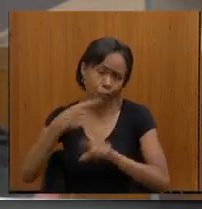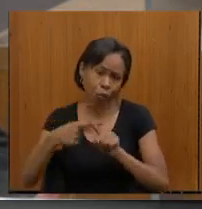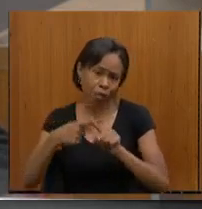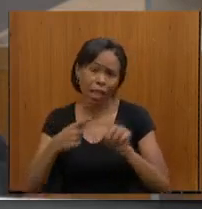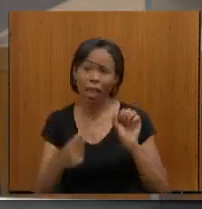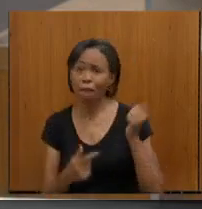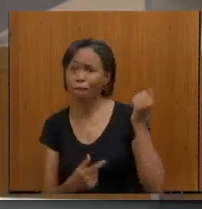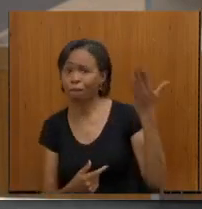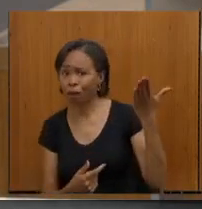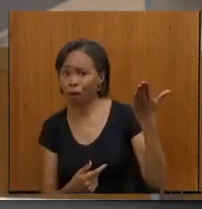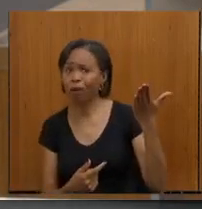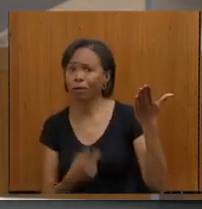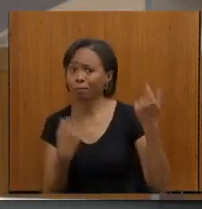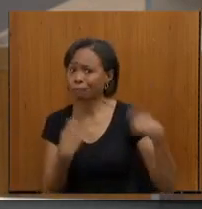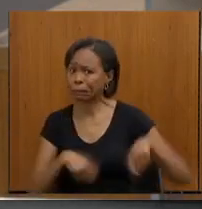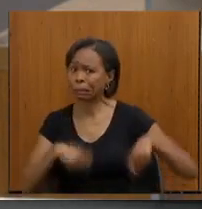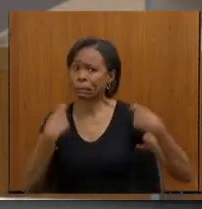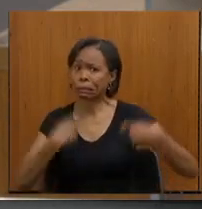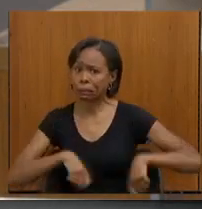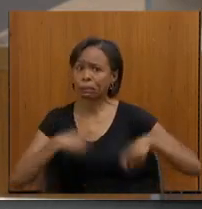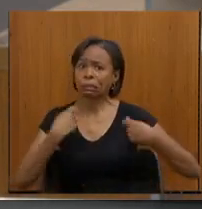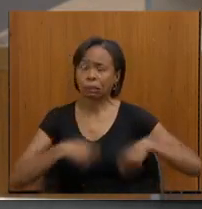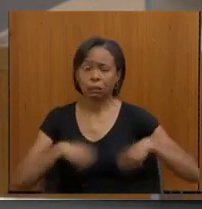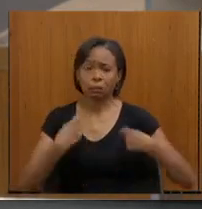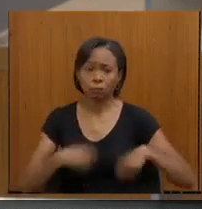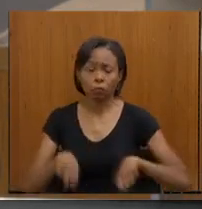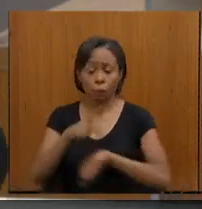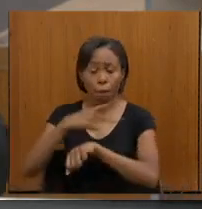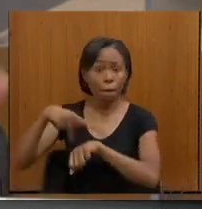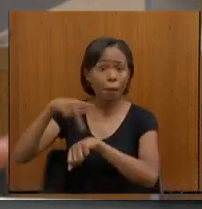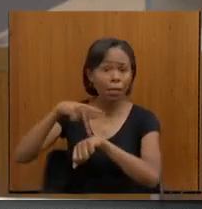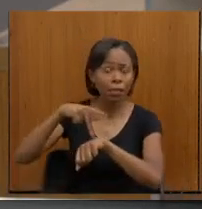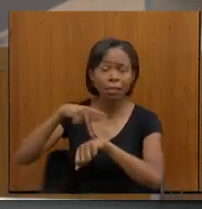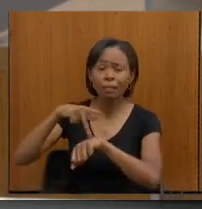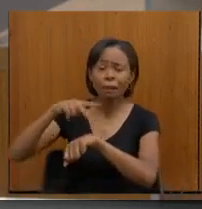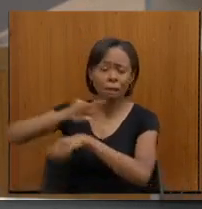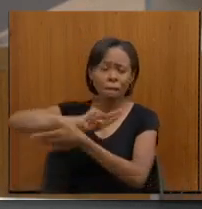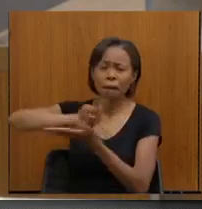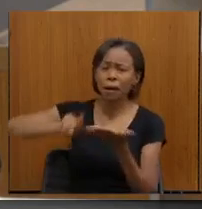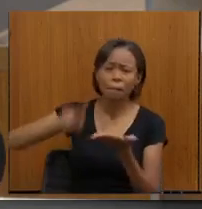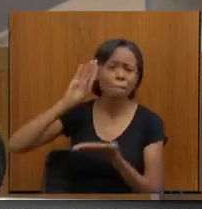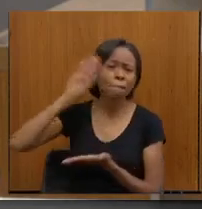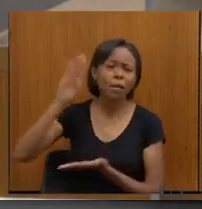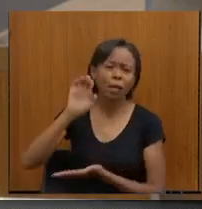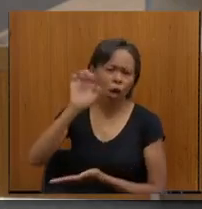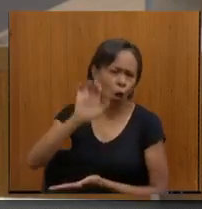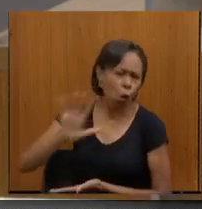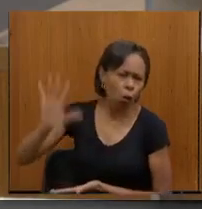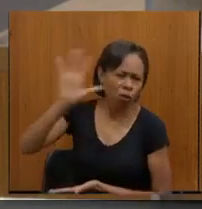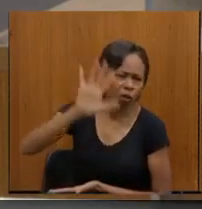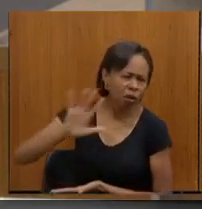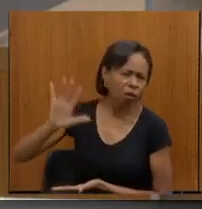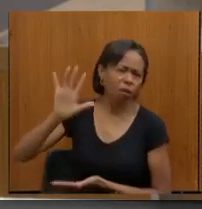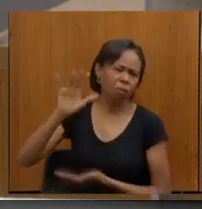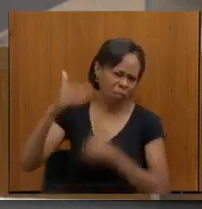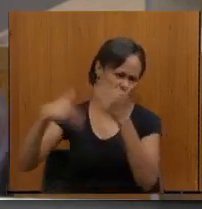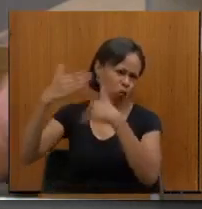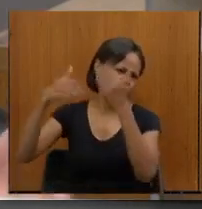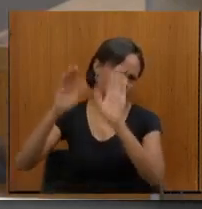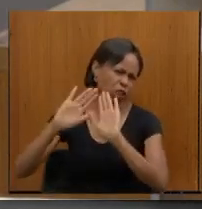muito grande hoje né Como Eu mencionei os países principalmente desenvolvidos europeus e e